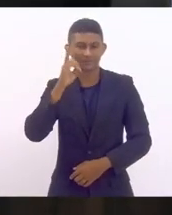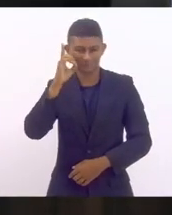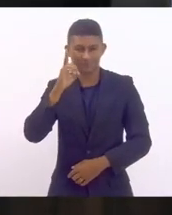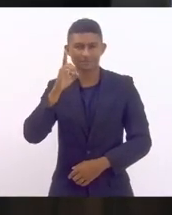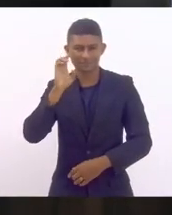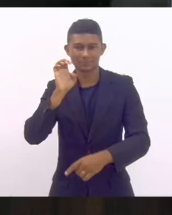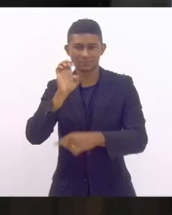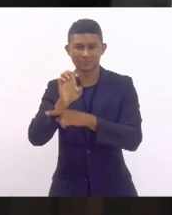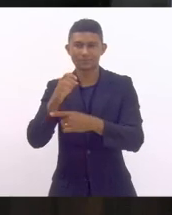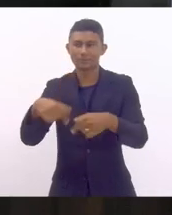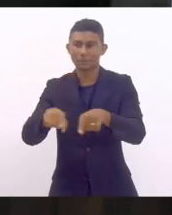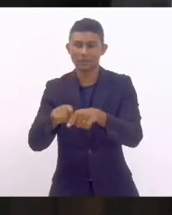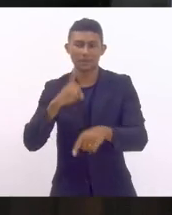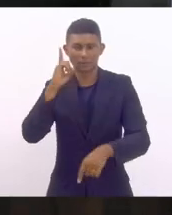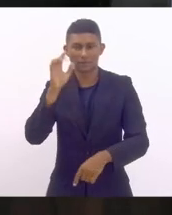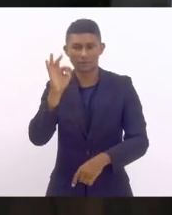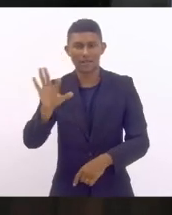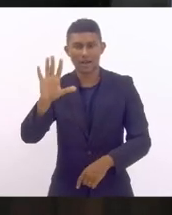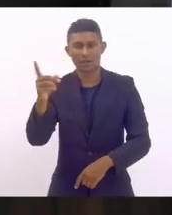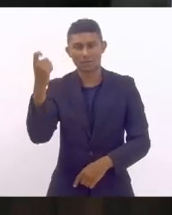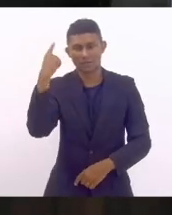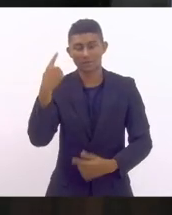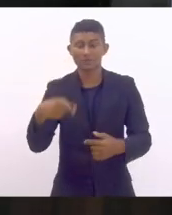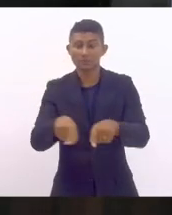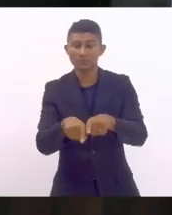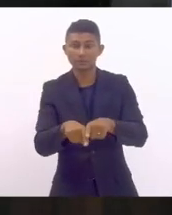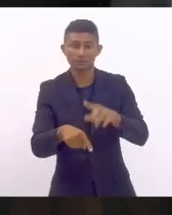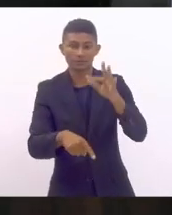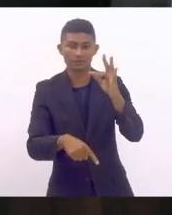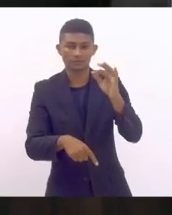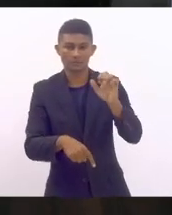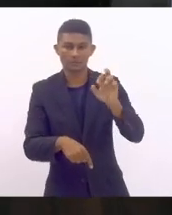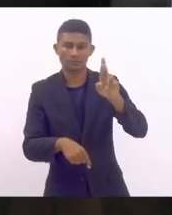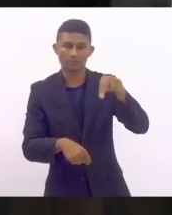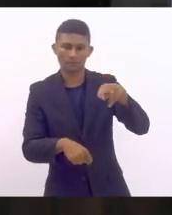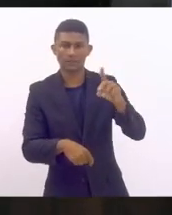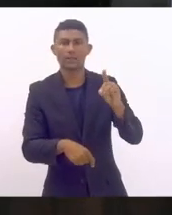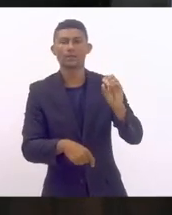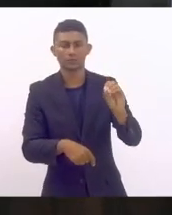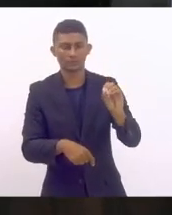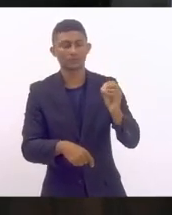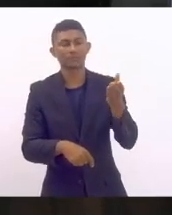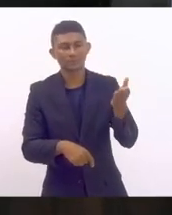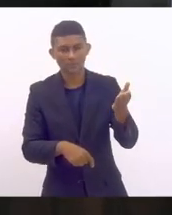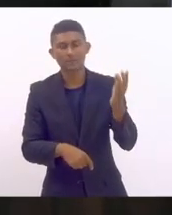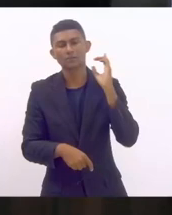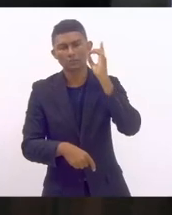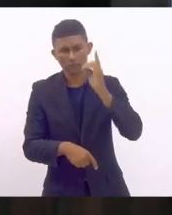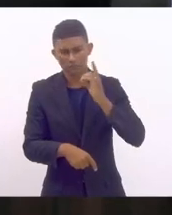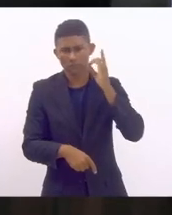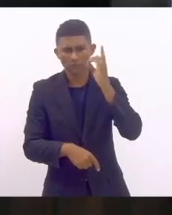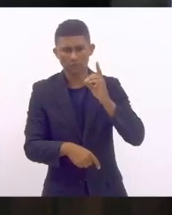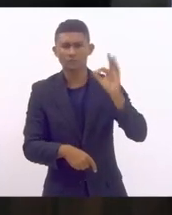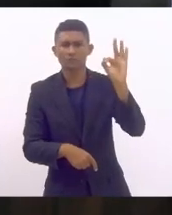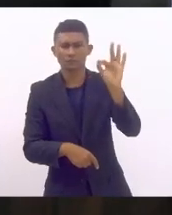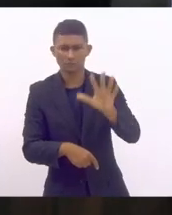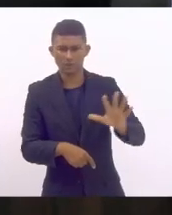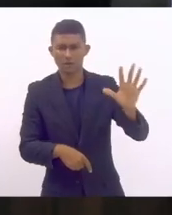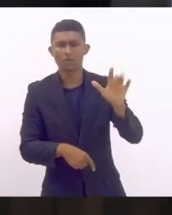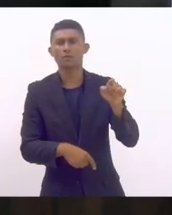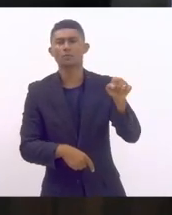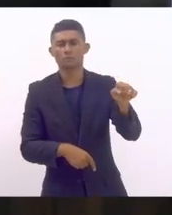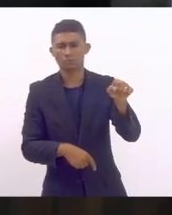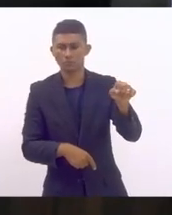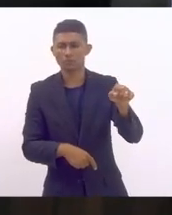também e o nosso Fernando Lopes o resultado federal teve uma atuação importante na